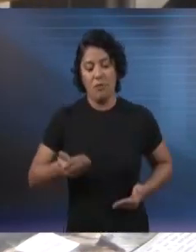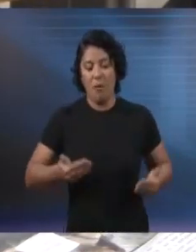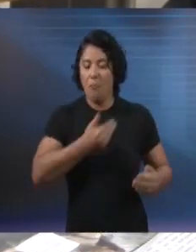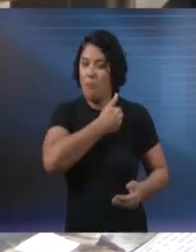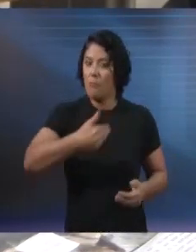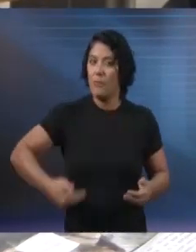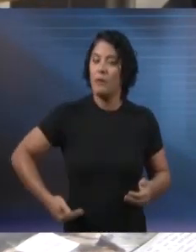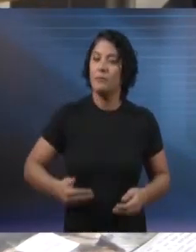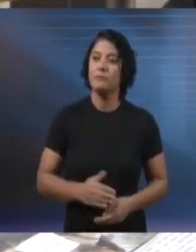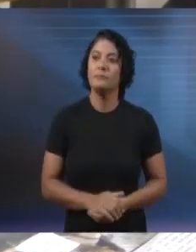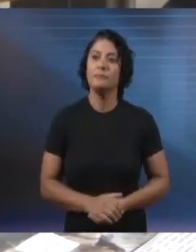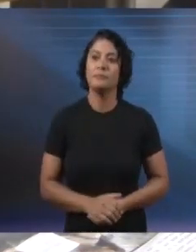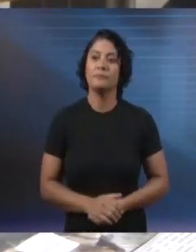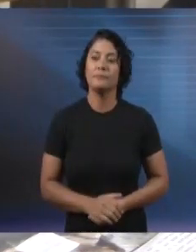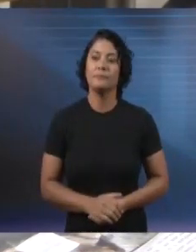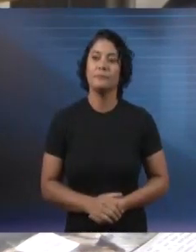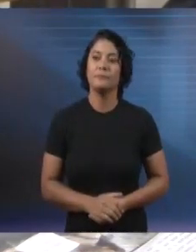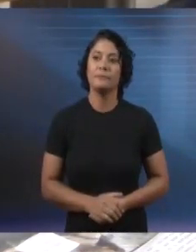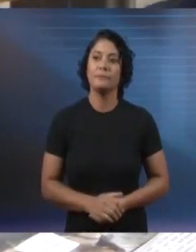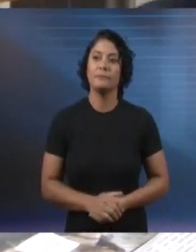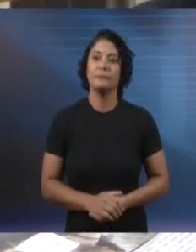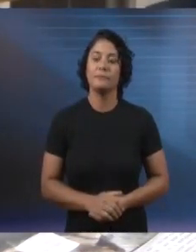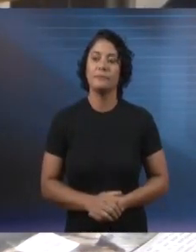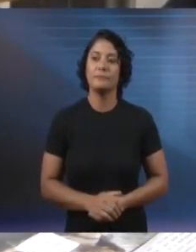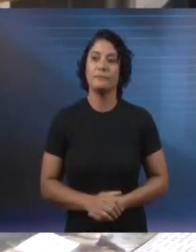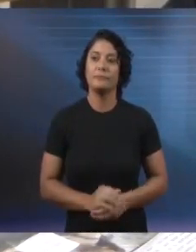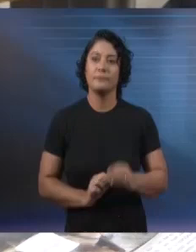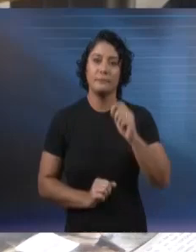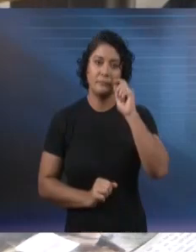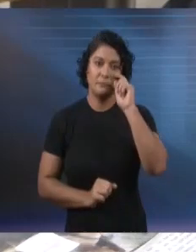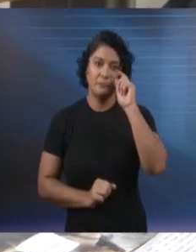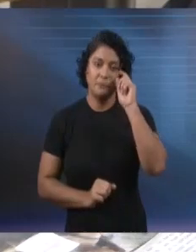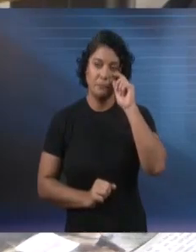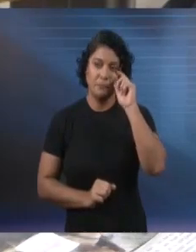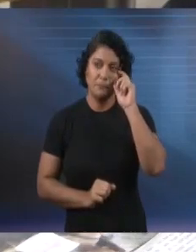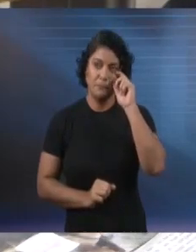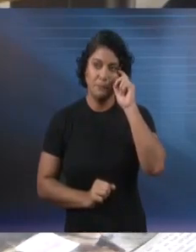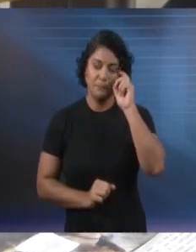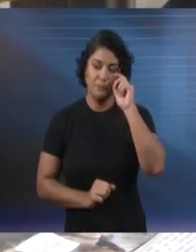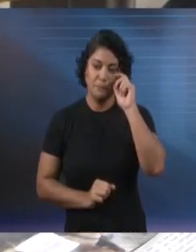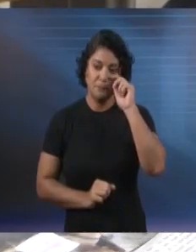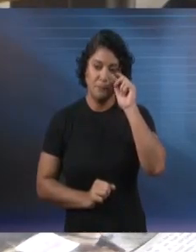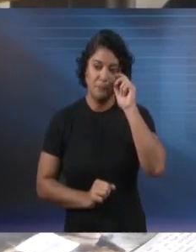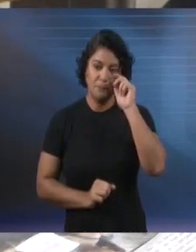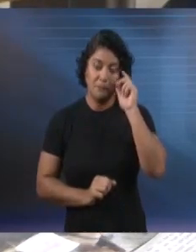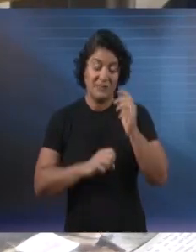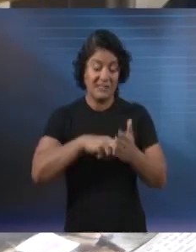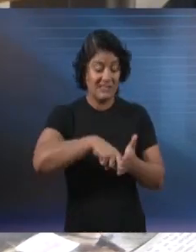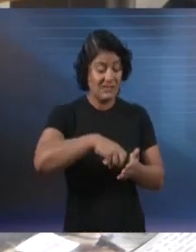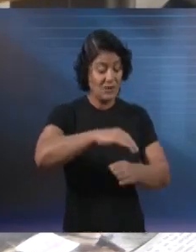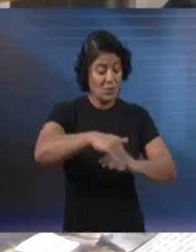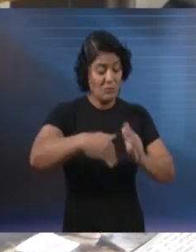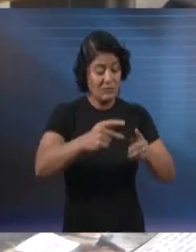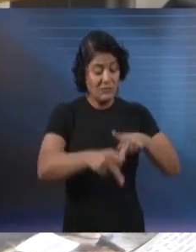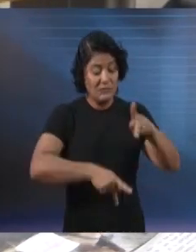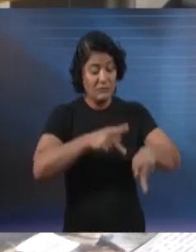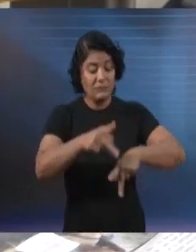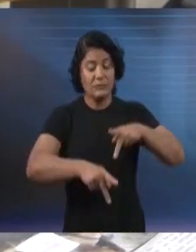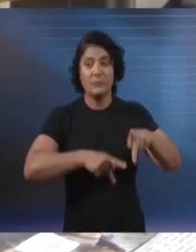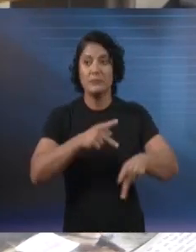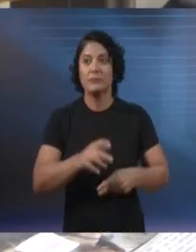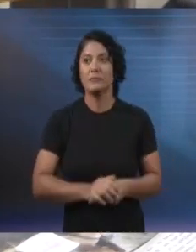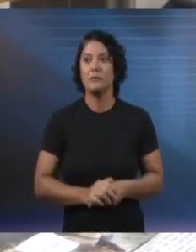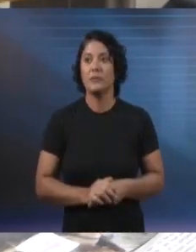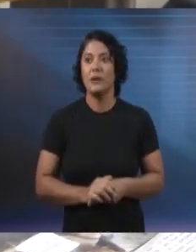condicionar um aumento do funcionário público ao sacrifício de toda a população.